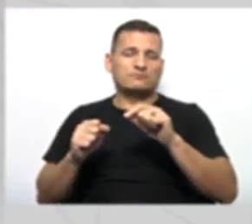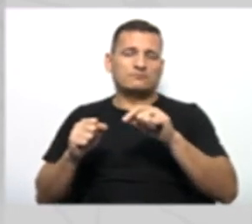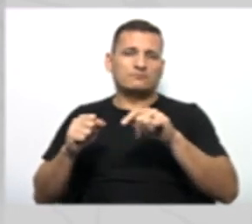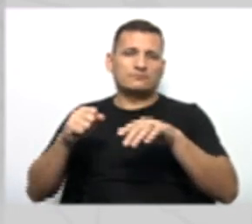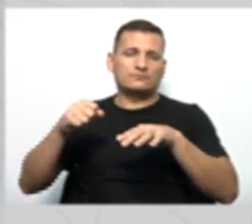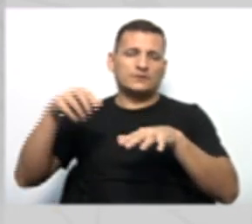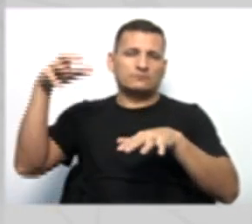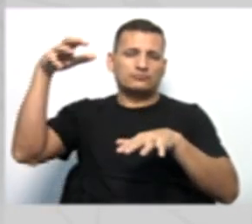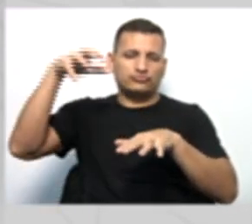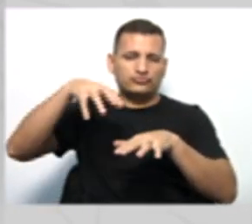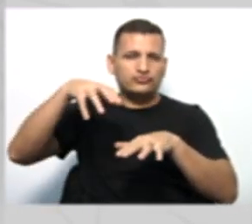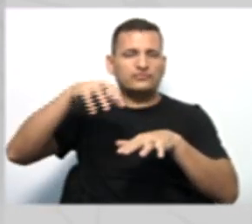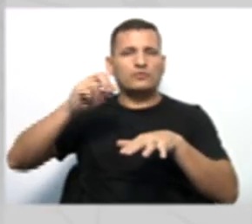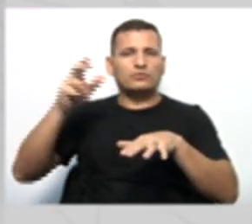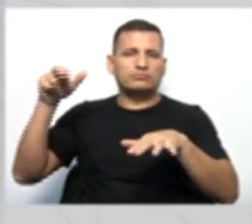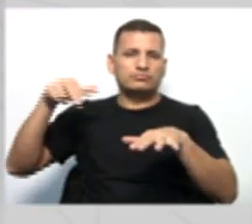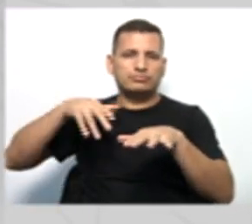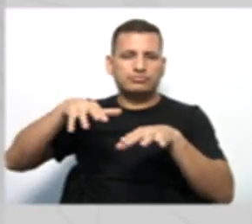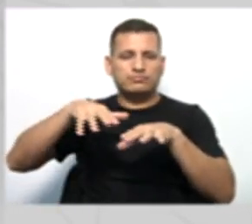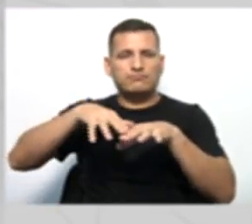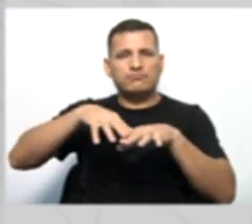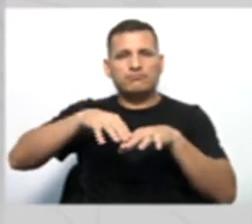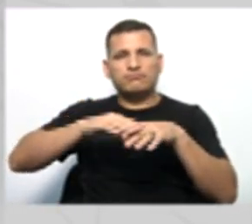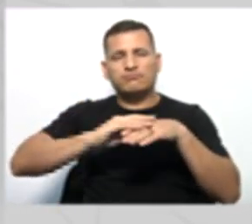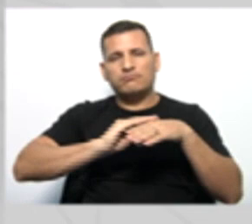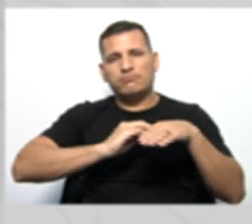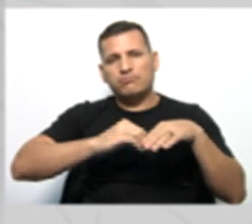solo, prejudicando a fertilidade do solo.